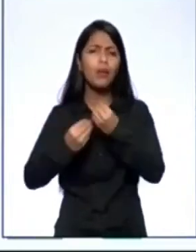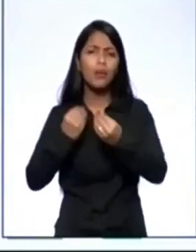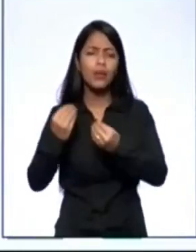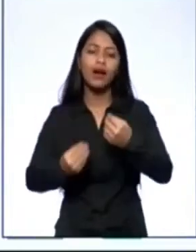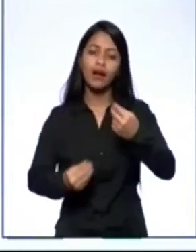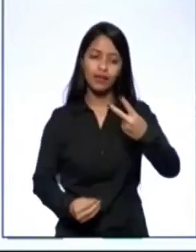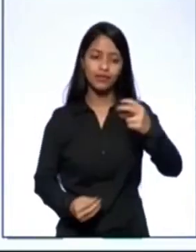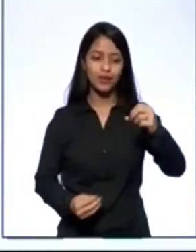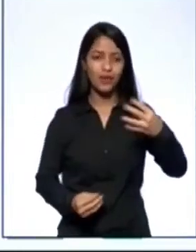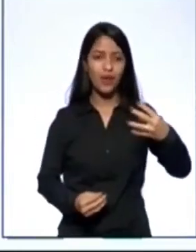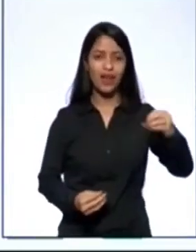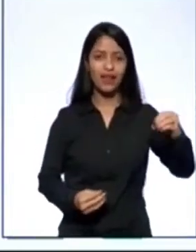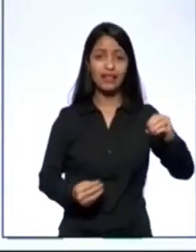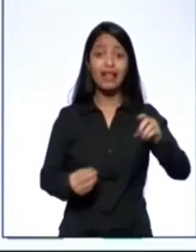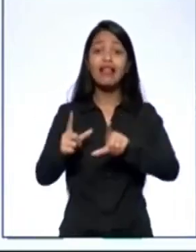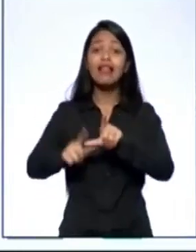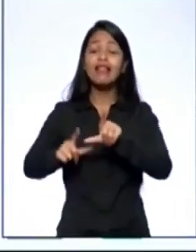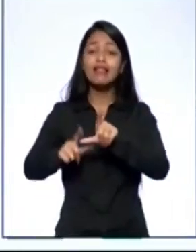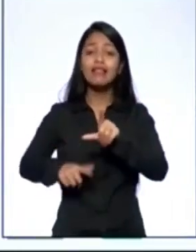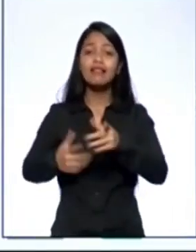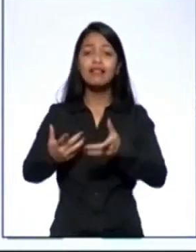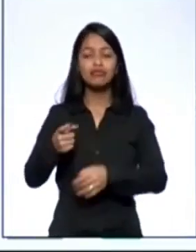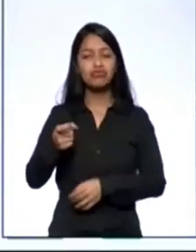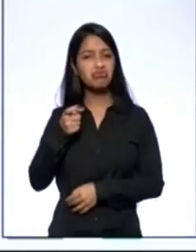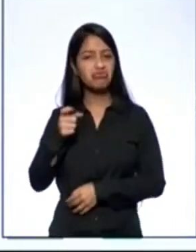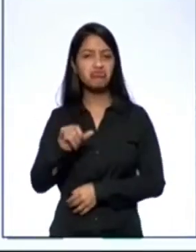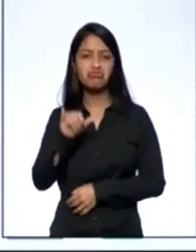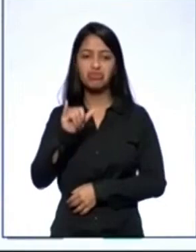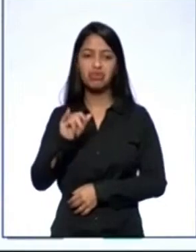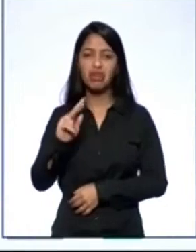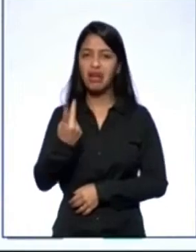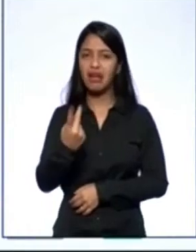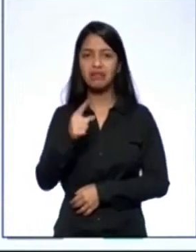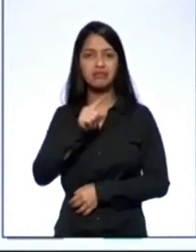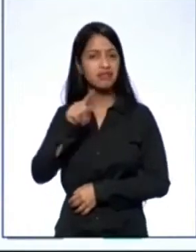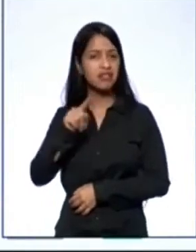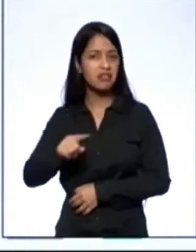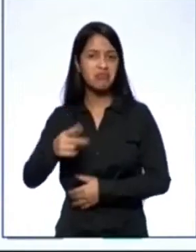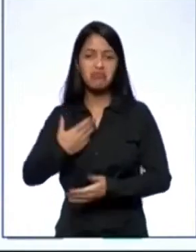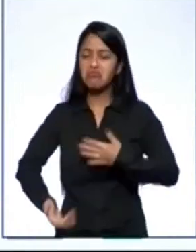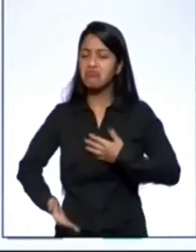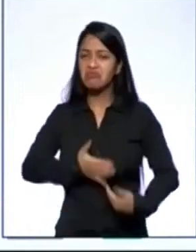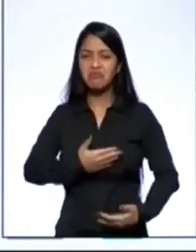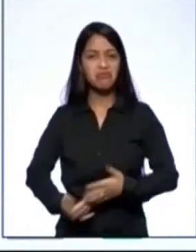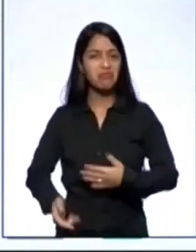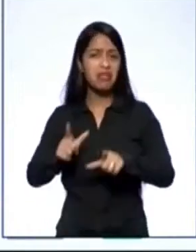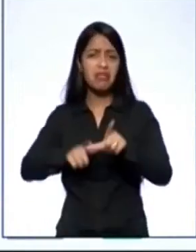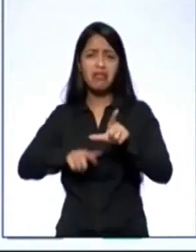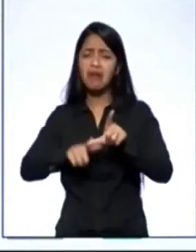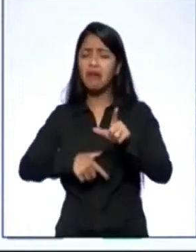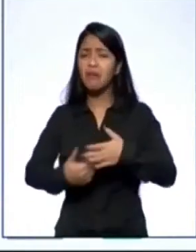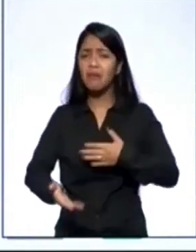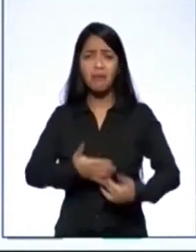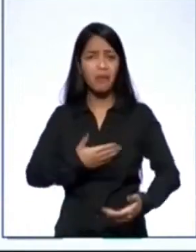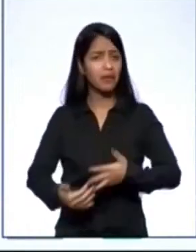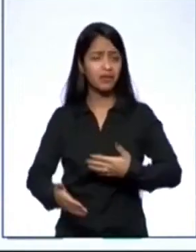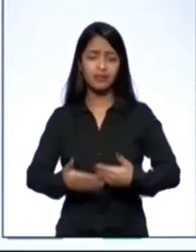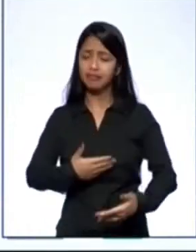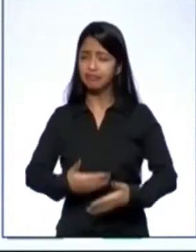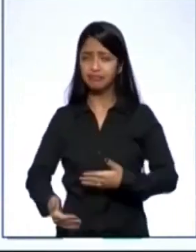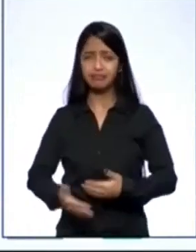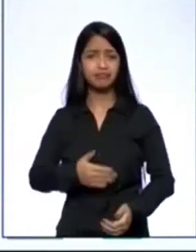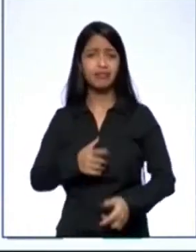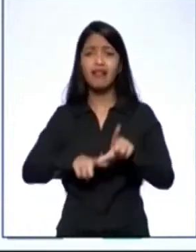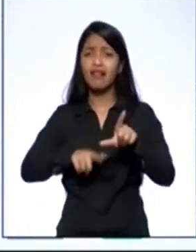2041 escolhe uma letra x e y hz um cortar letra não importa a